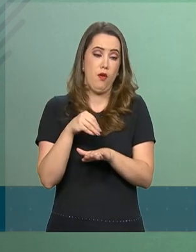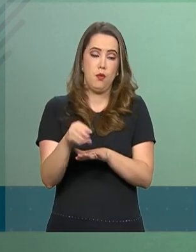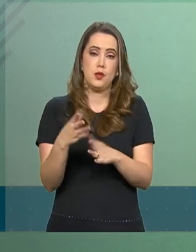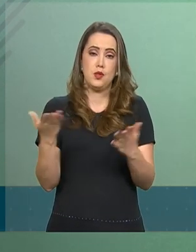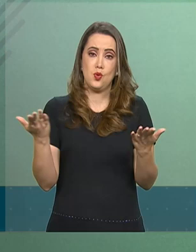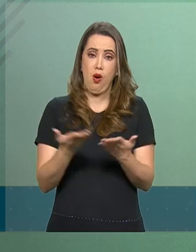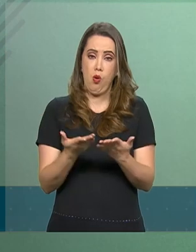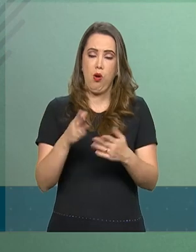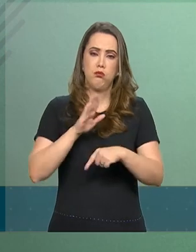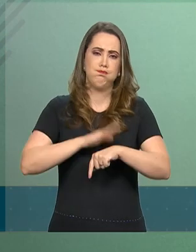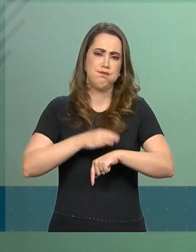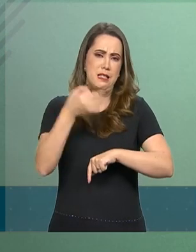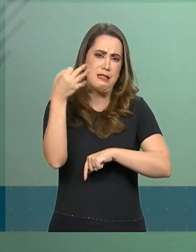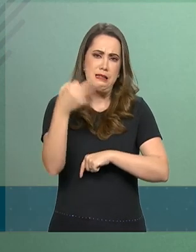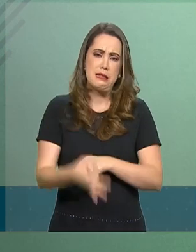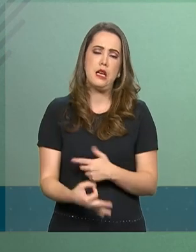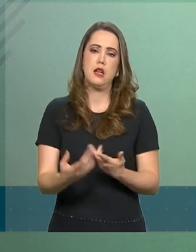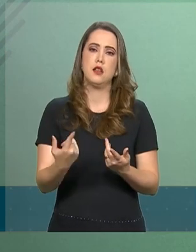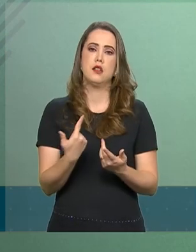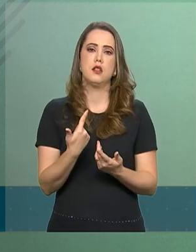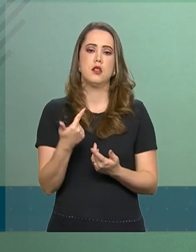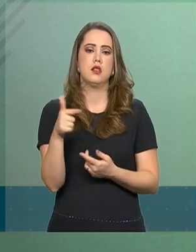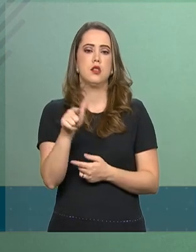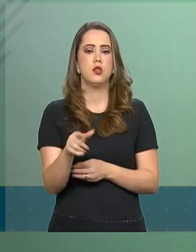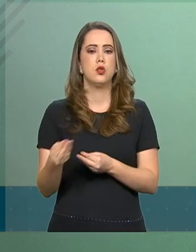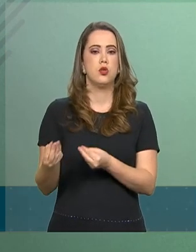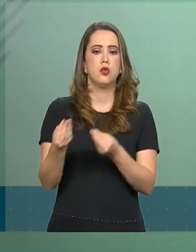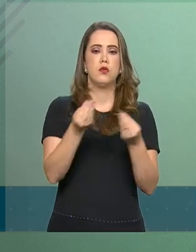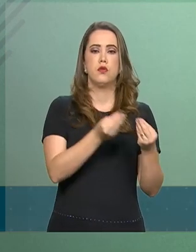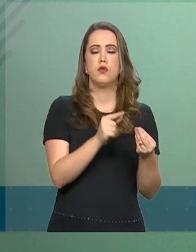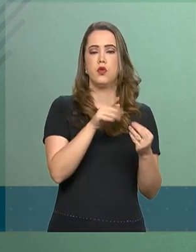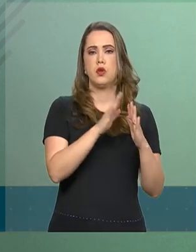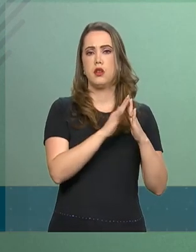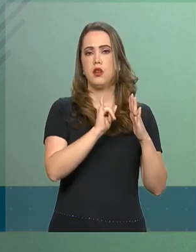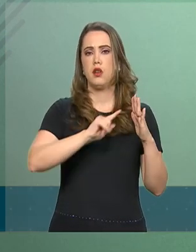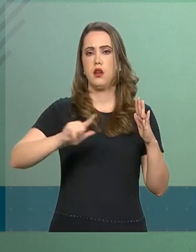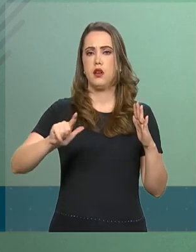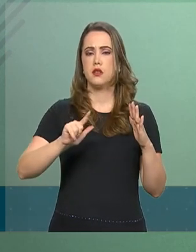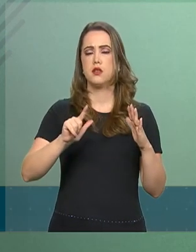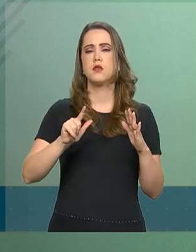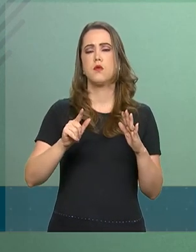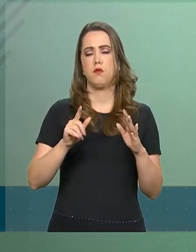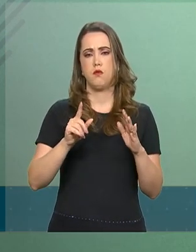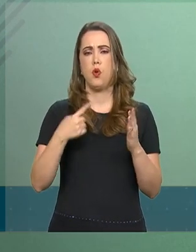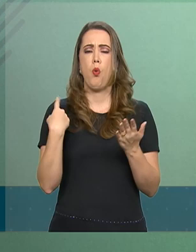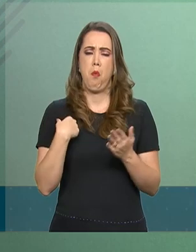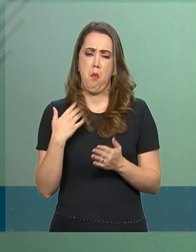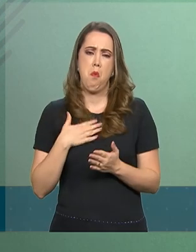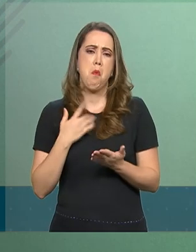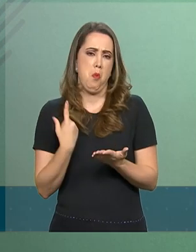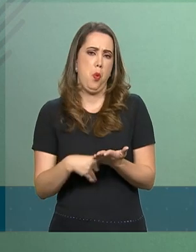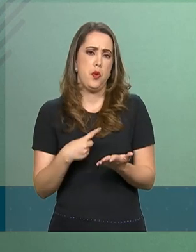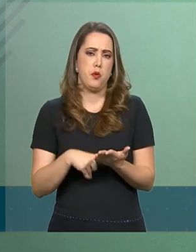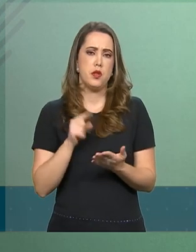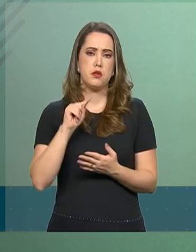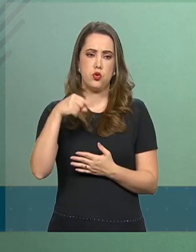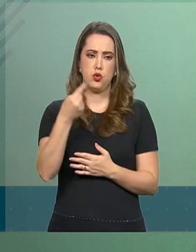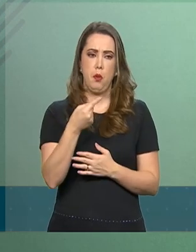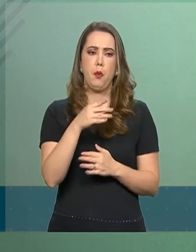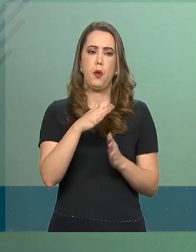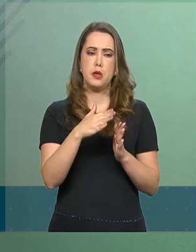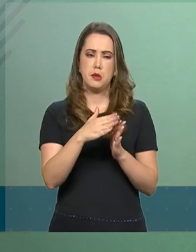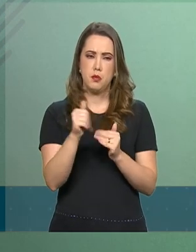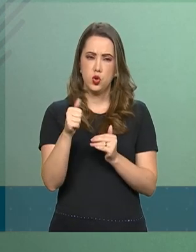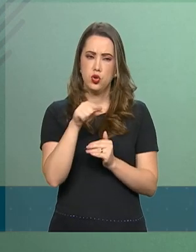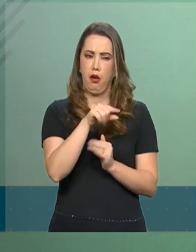pergunta no momento eu não redirecionei a casa civil e comprometa em seguida de solicitar que a casa civil se posicione